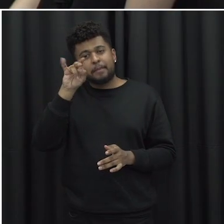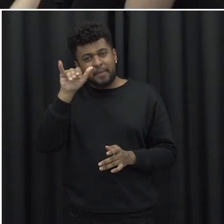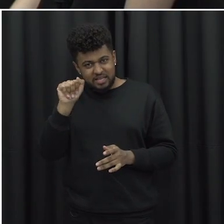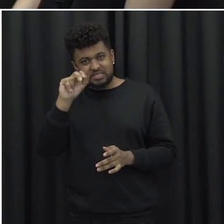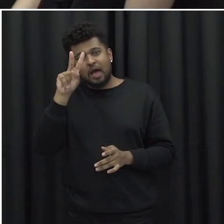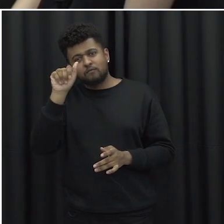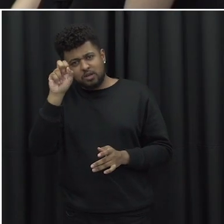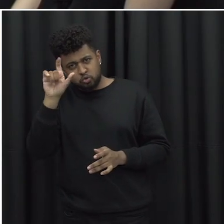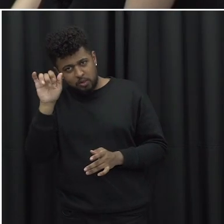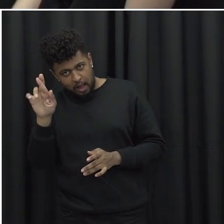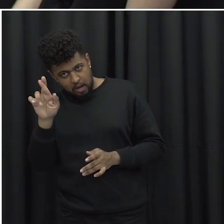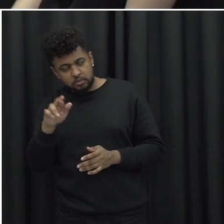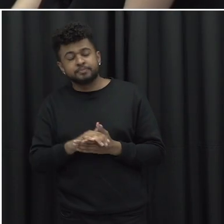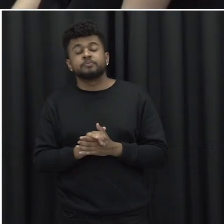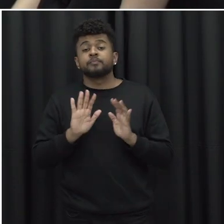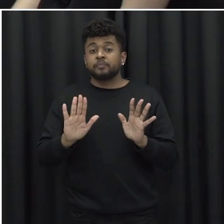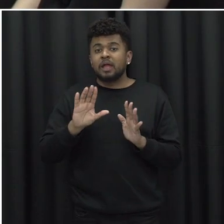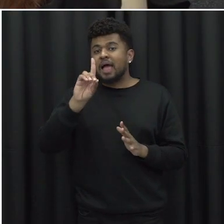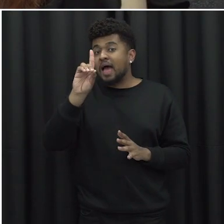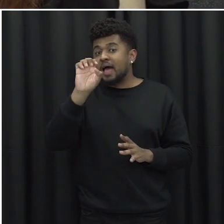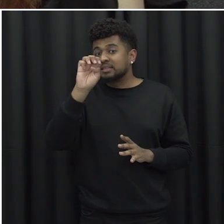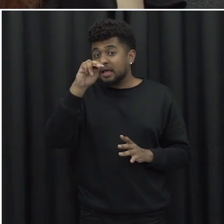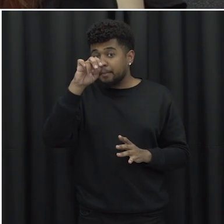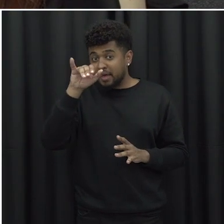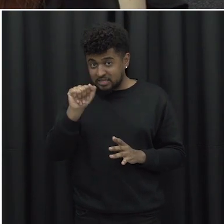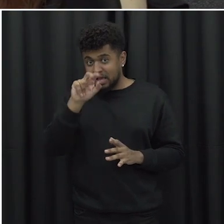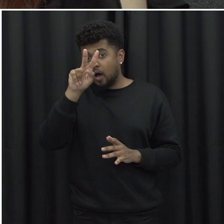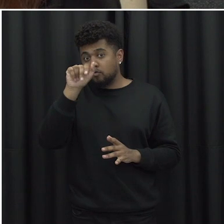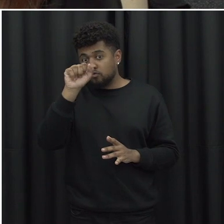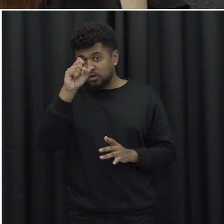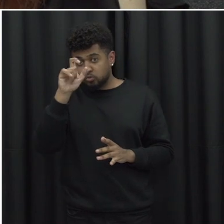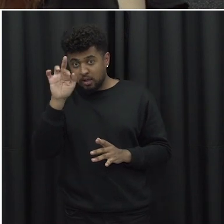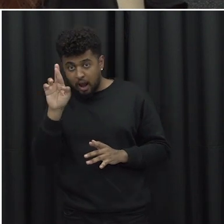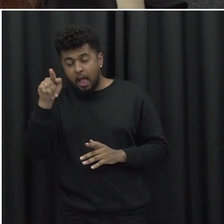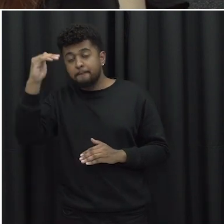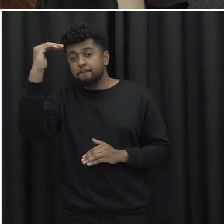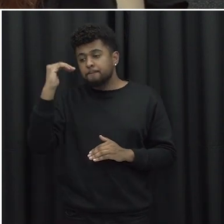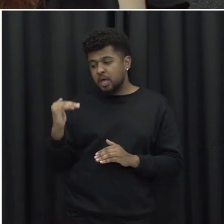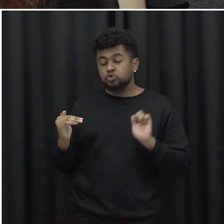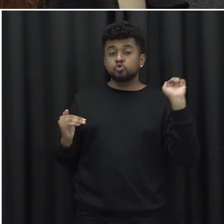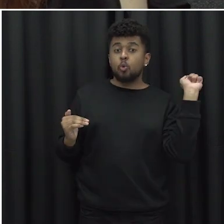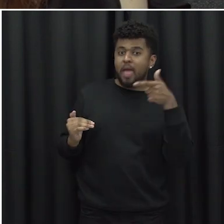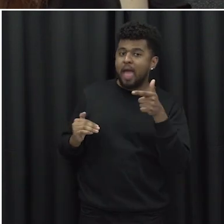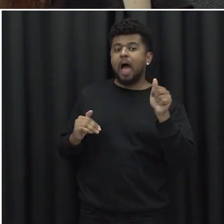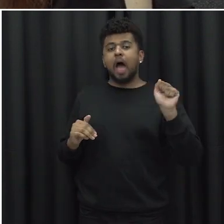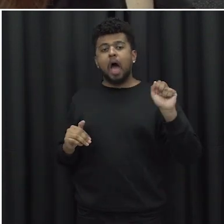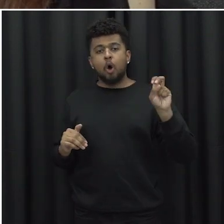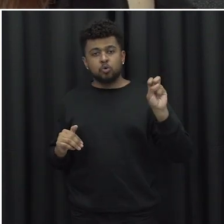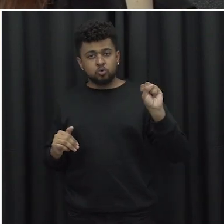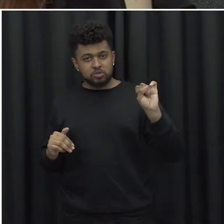demência vascular, ela é uma doença menos prevalente do que a doença de Alzheimer, né? A demência por